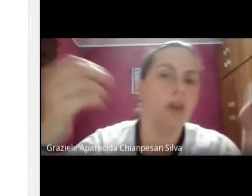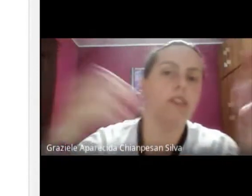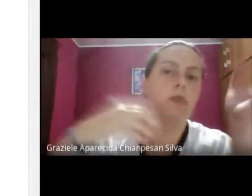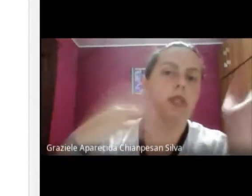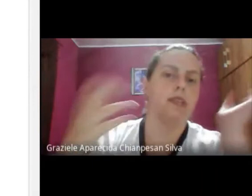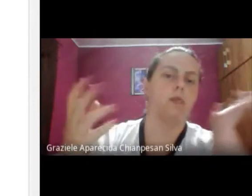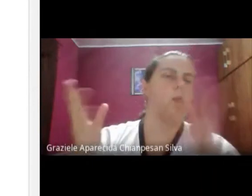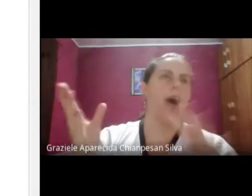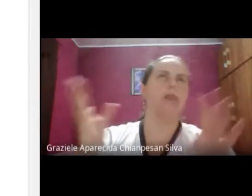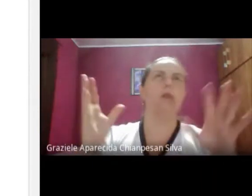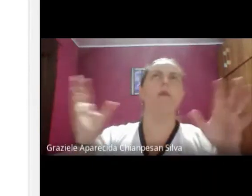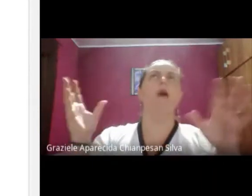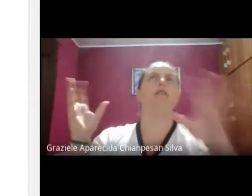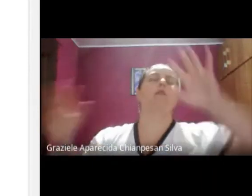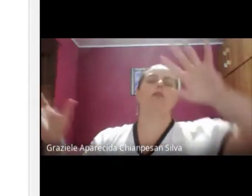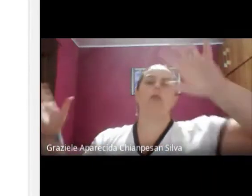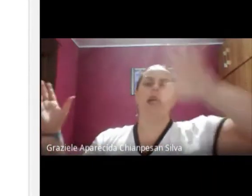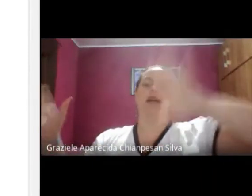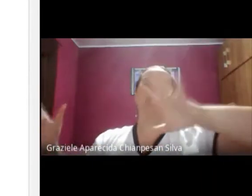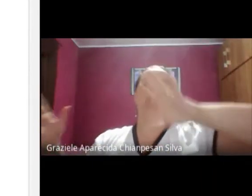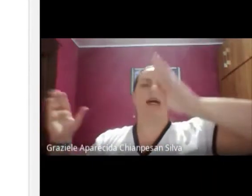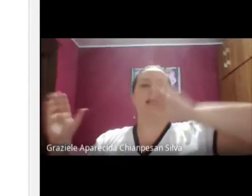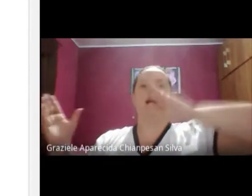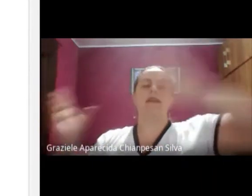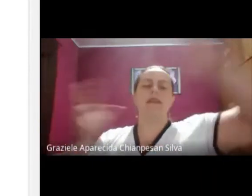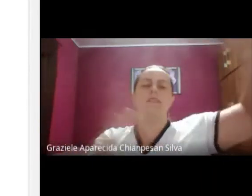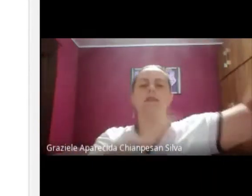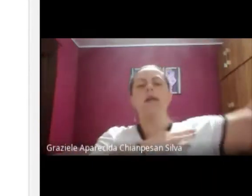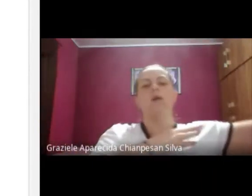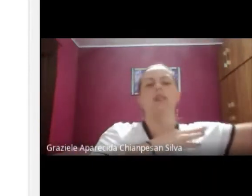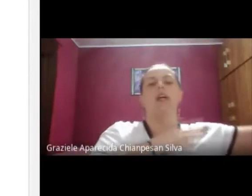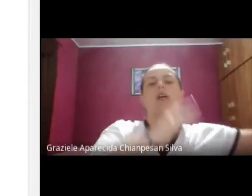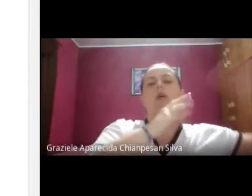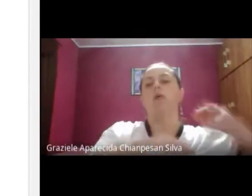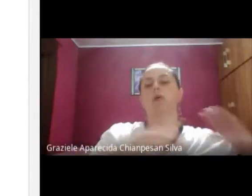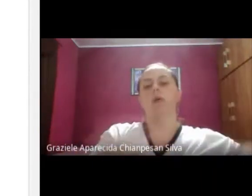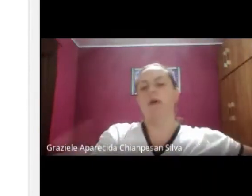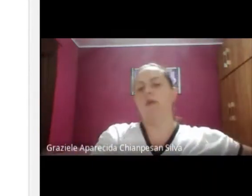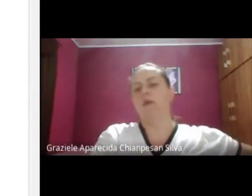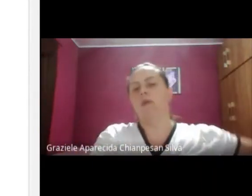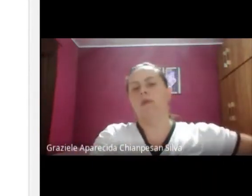ou imóveis, por exemplo, um quadro é móvel, eu posso pegar ele de uma casa e levar para outra.